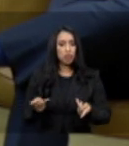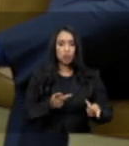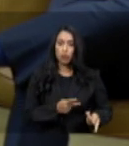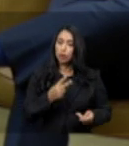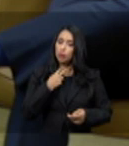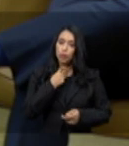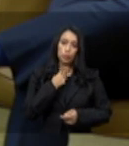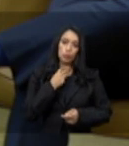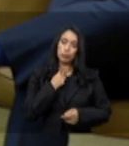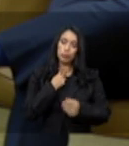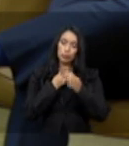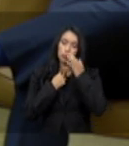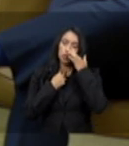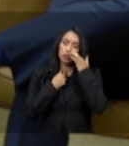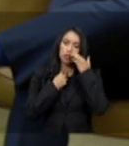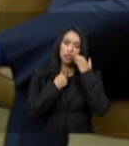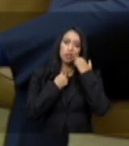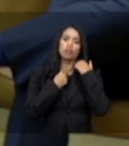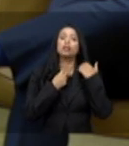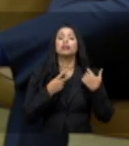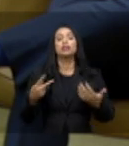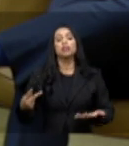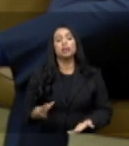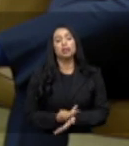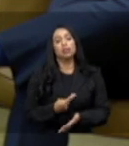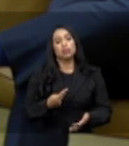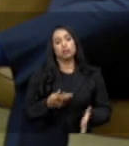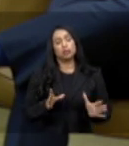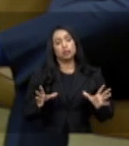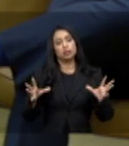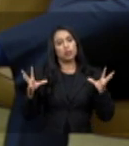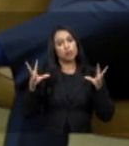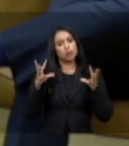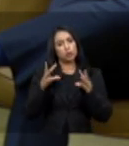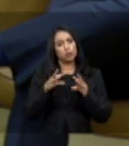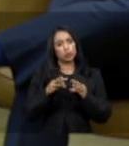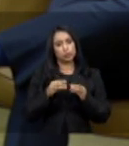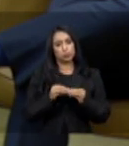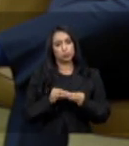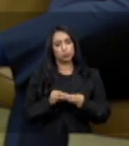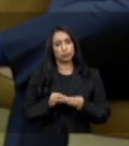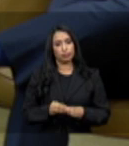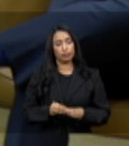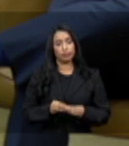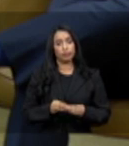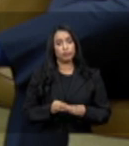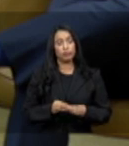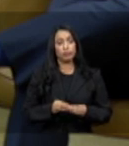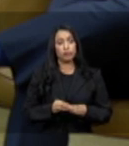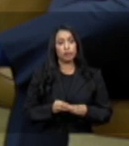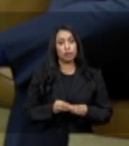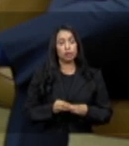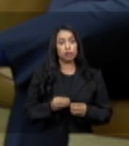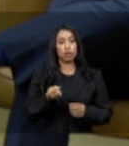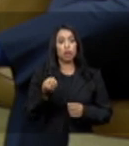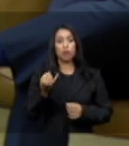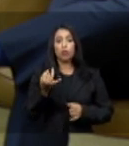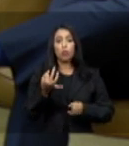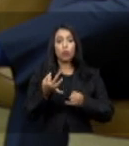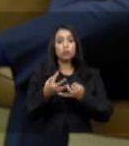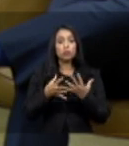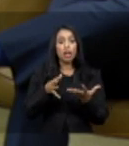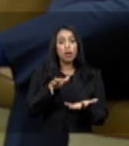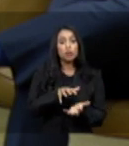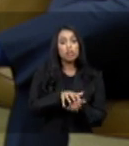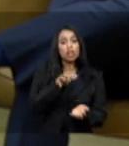do espírito federal está acontecendo neste momento a conclusão de levantamento da população carcerária idosa